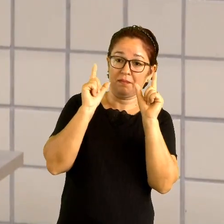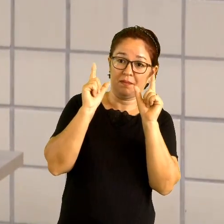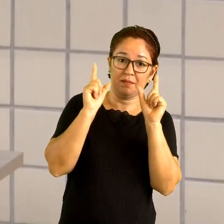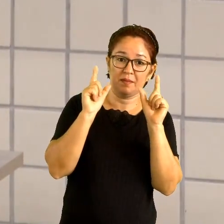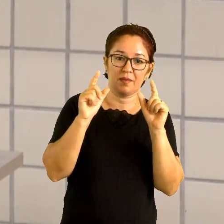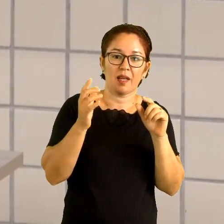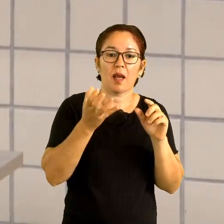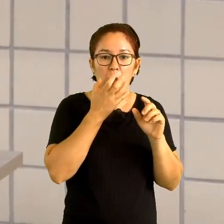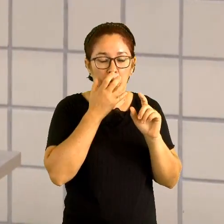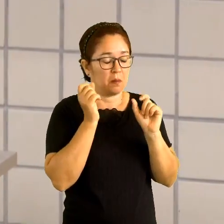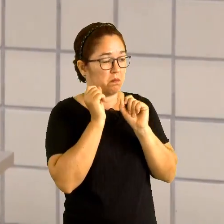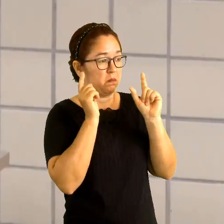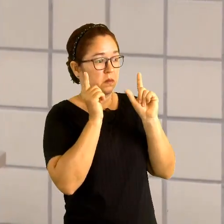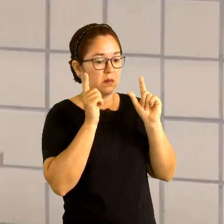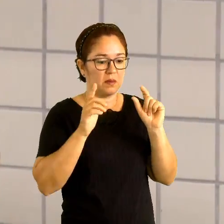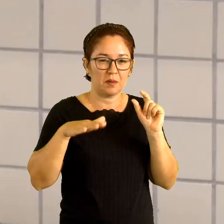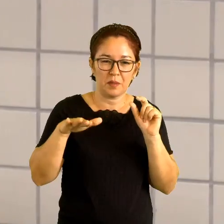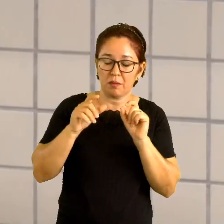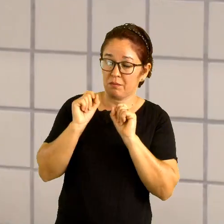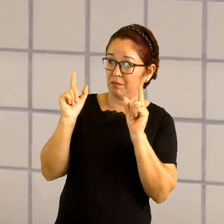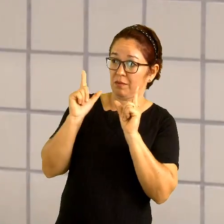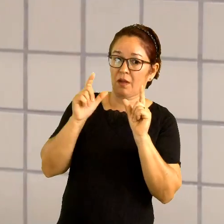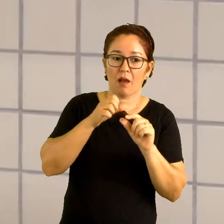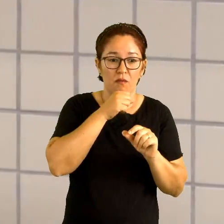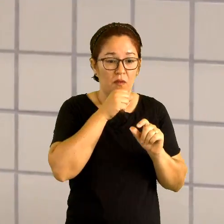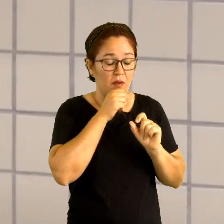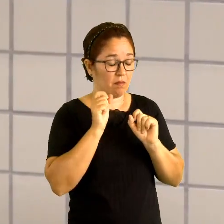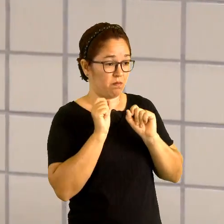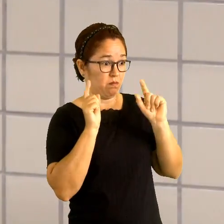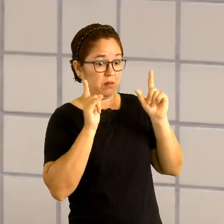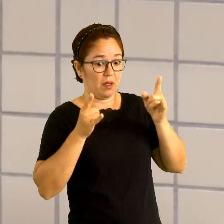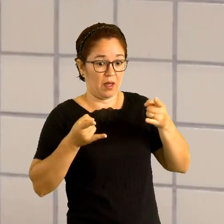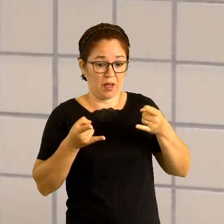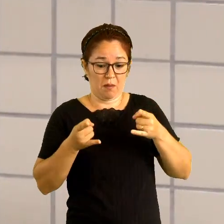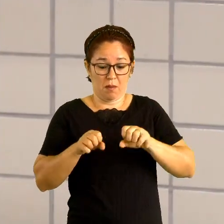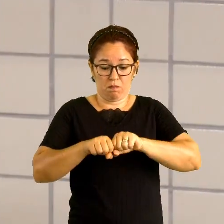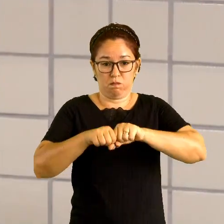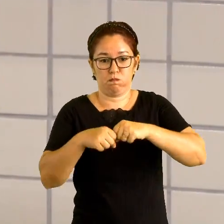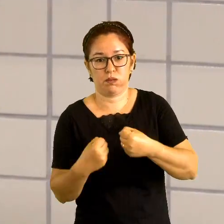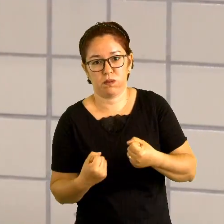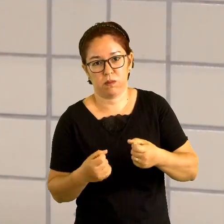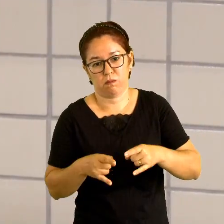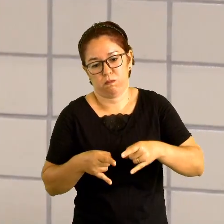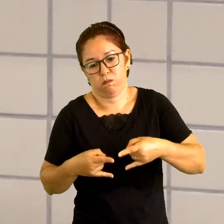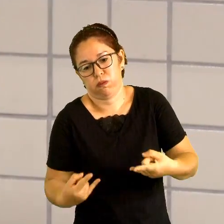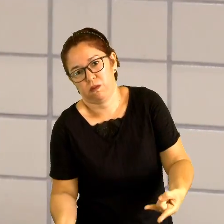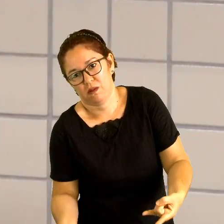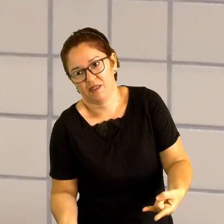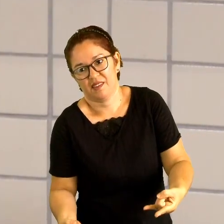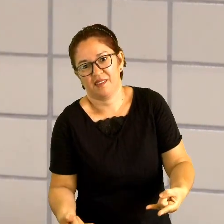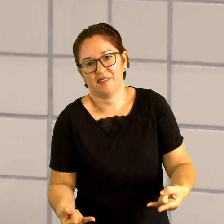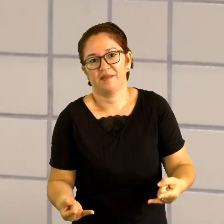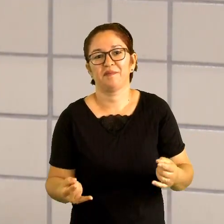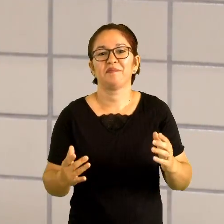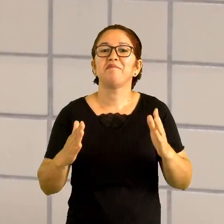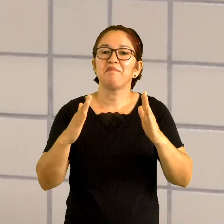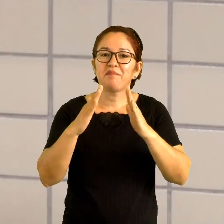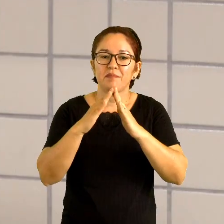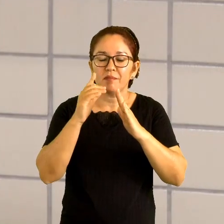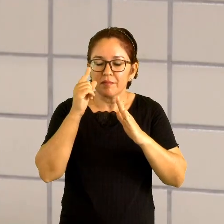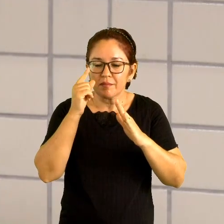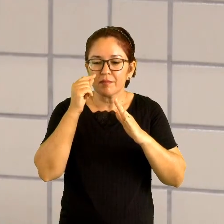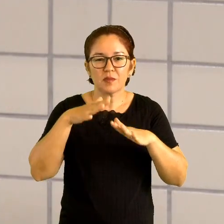que desmonta tudo e vai tudo. A casa sonolenta, onde todos estavam